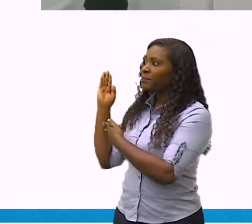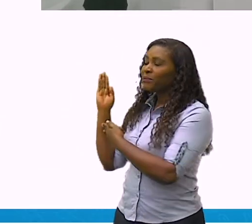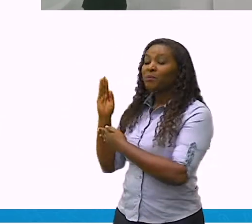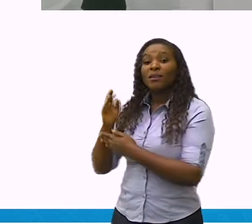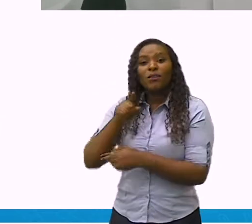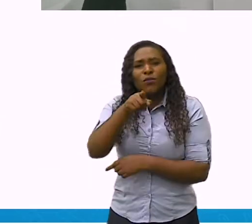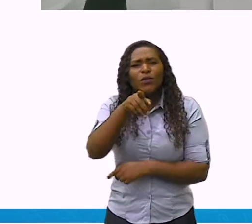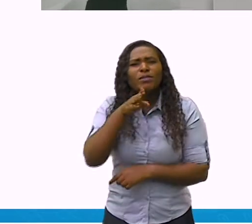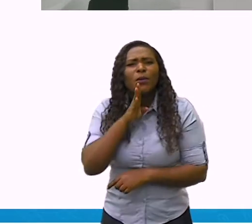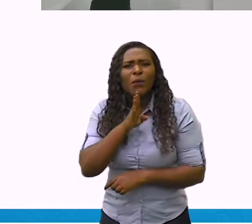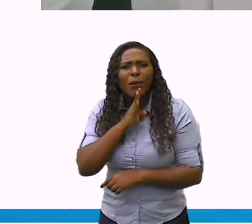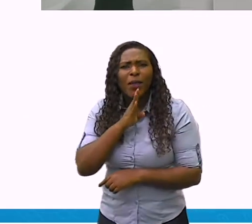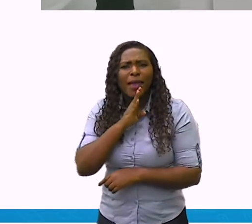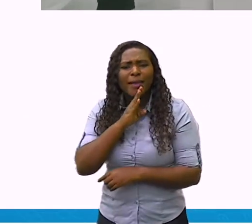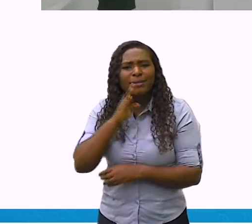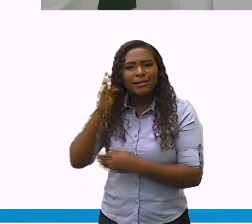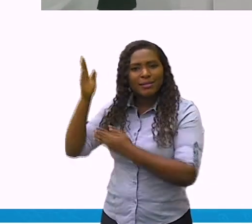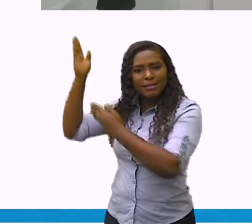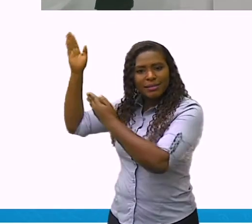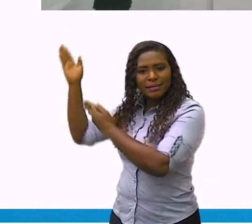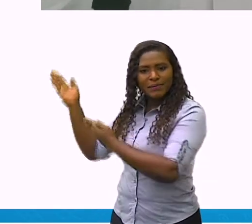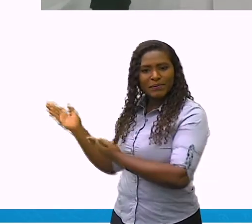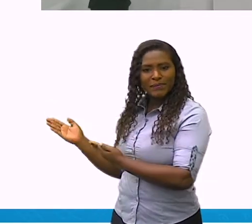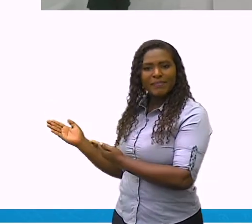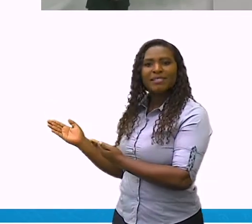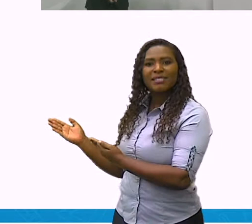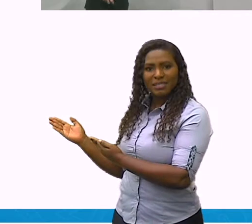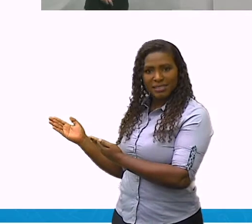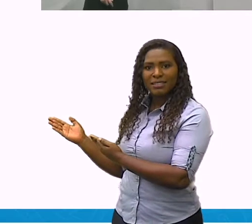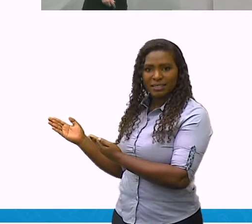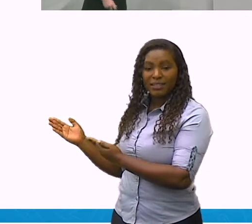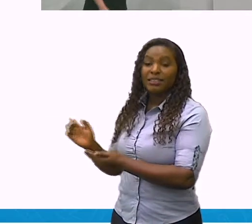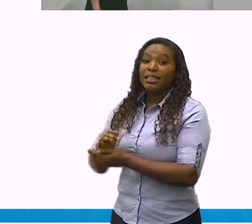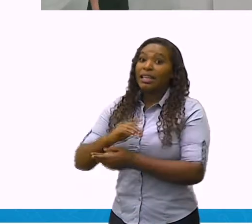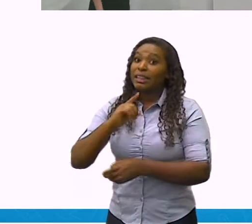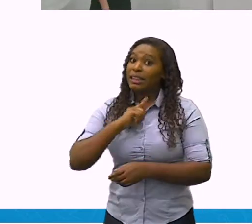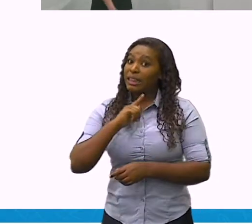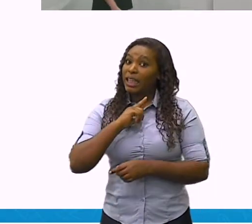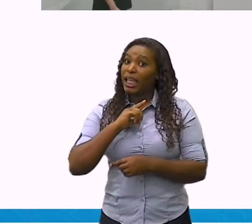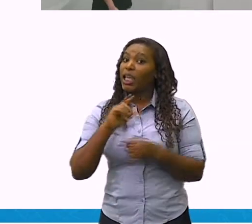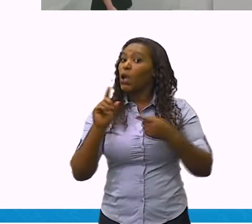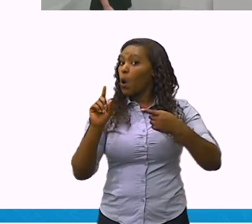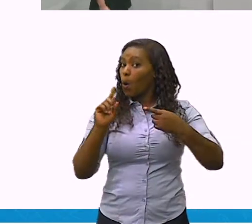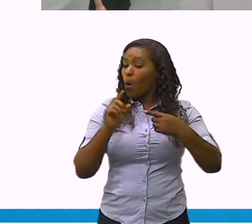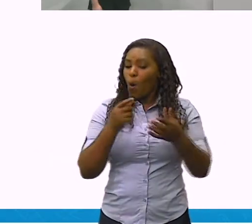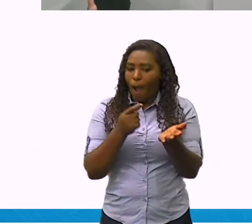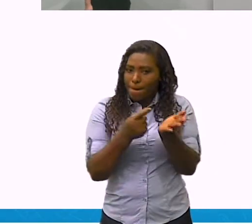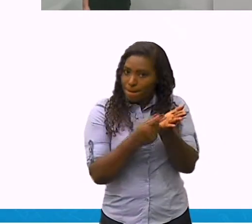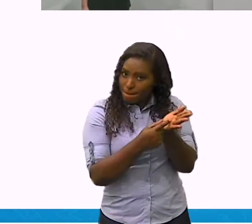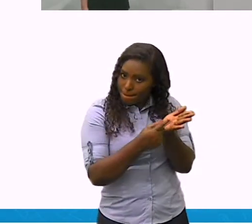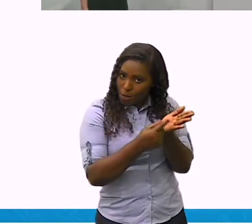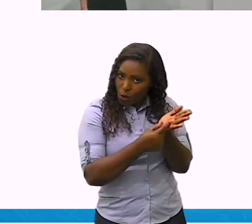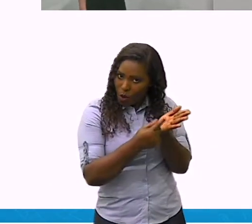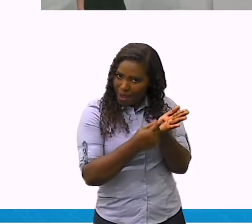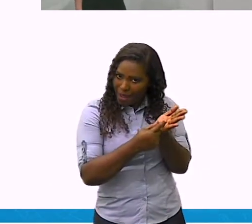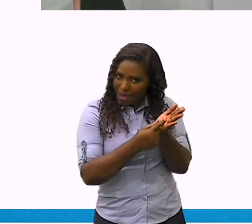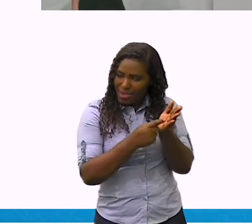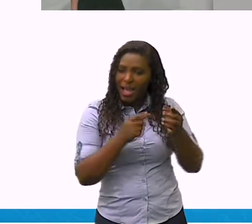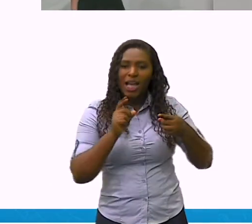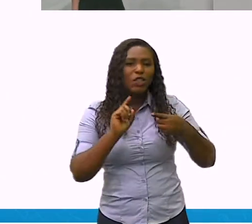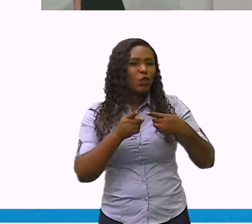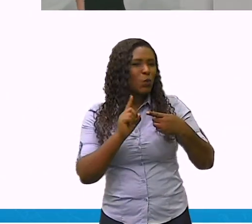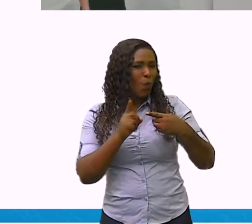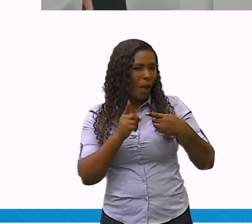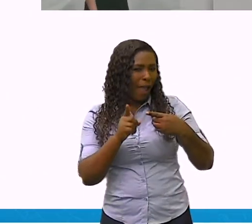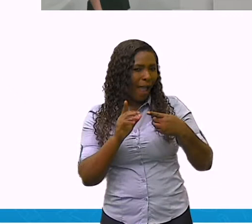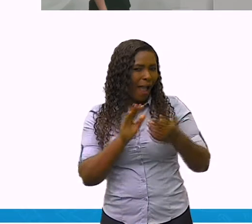quê? Então nós já temos aqui escrito a moeda de R$1, que é aquela moeda que nós gostamos de guardar no